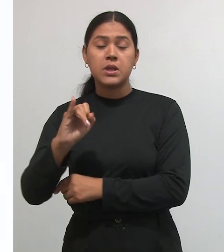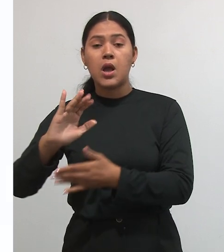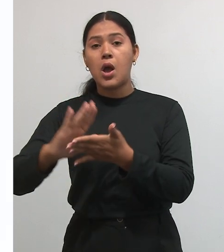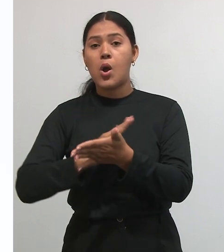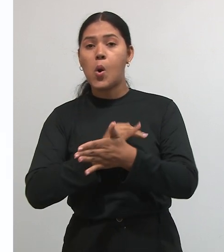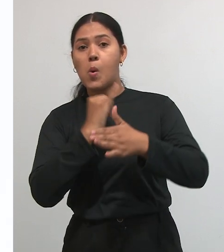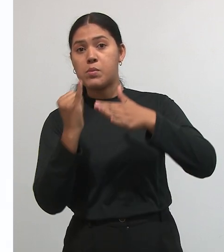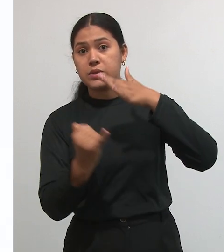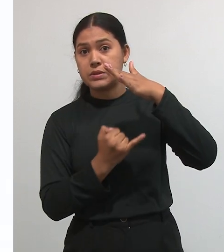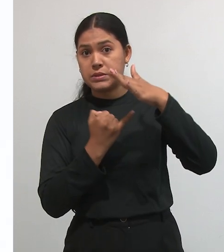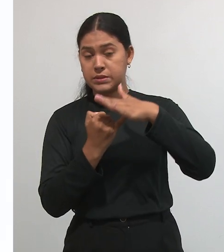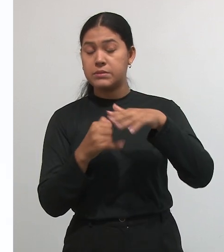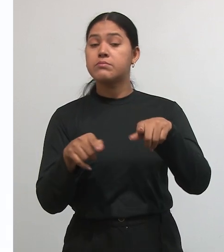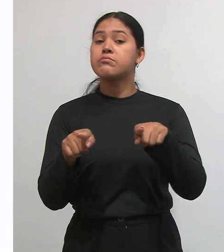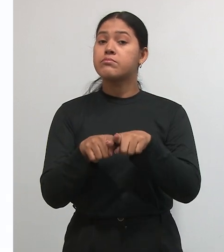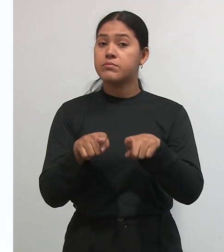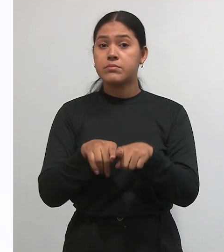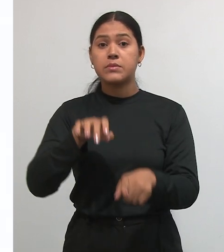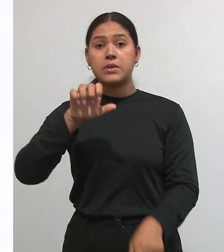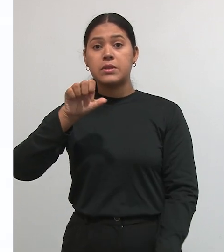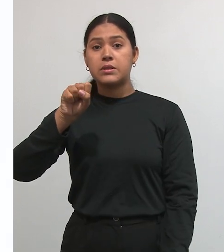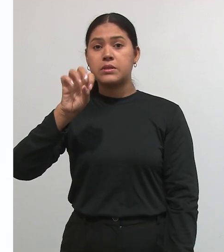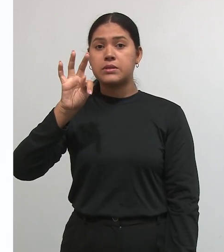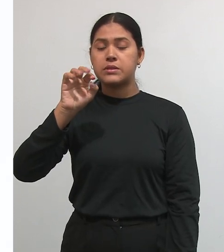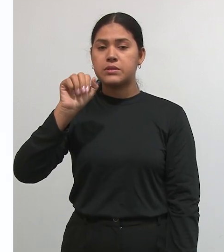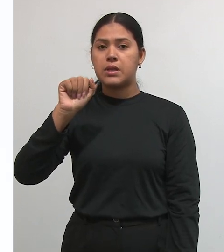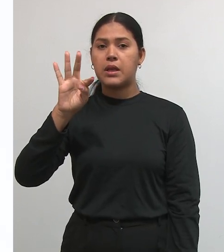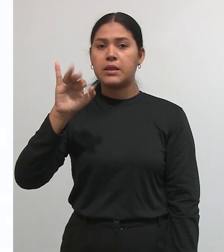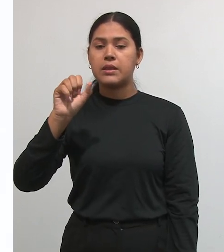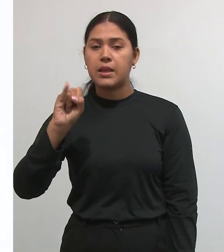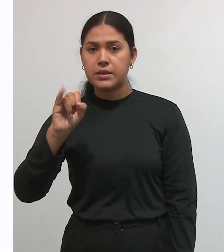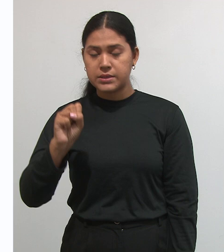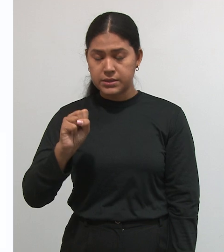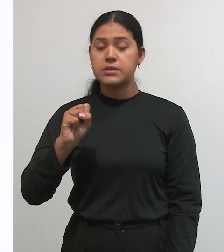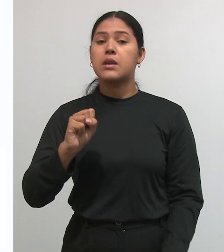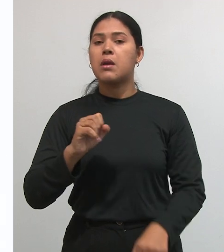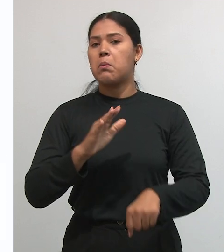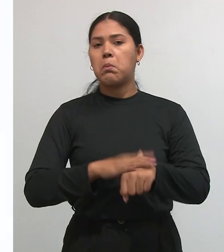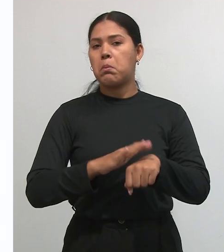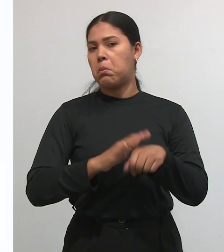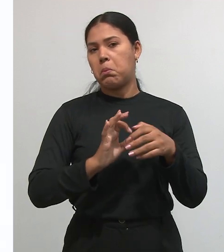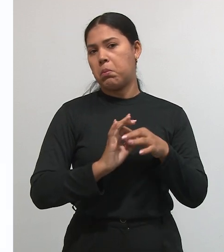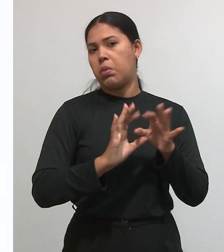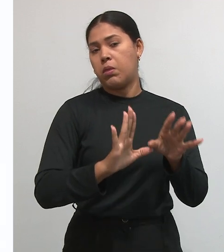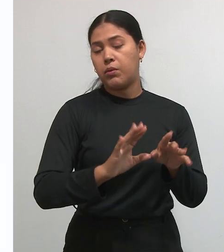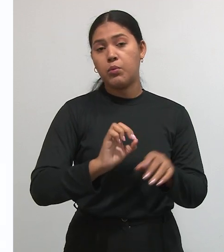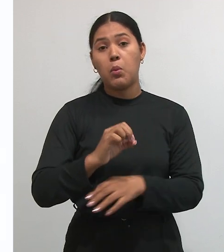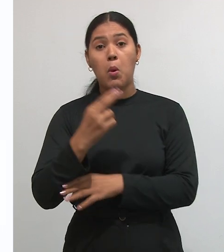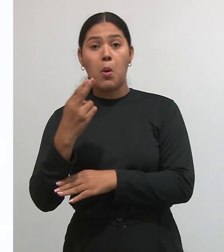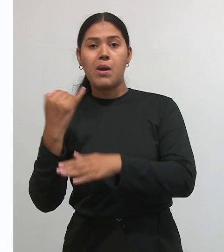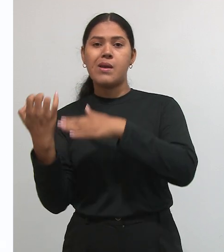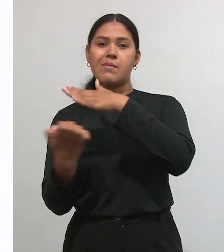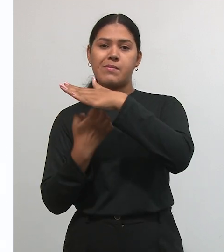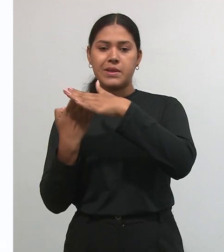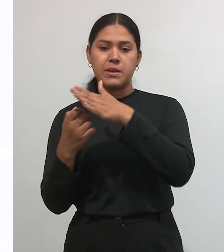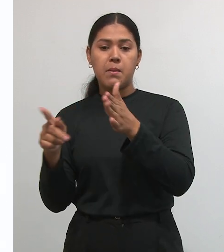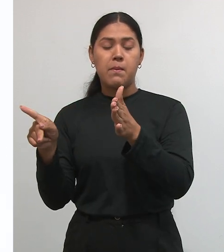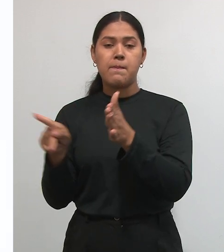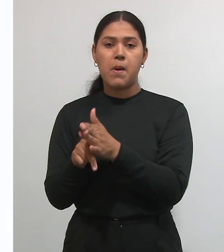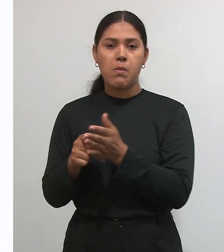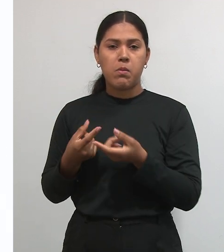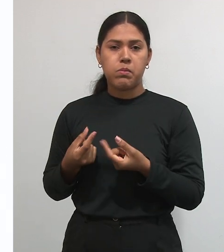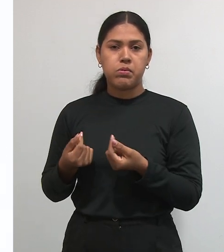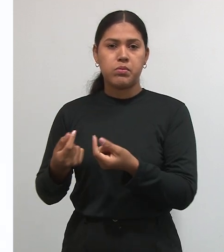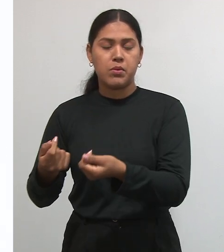as estatais aqui independentes e entidades do orçamento aqui de investimento. Isso é